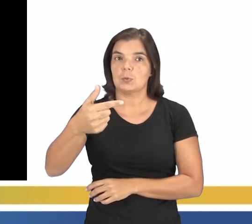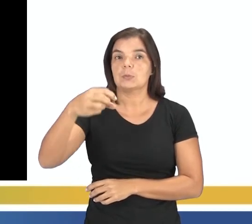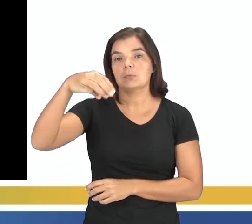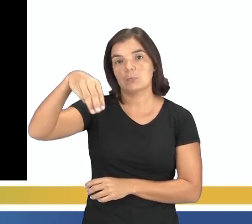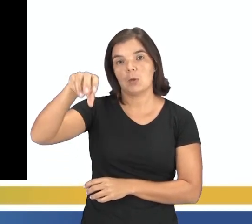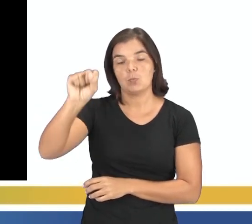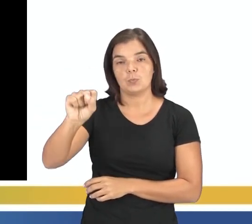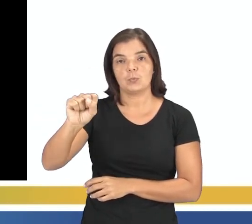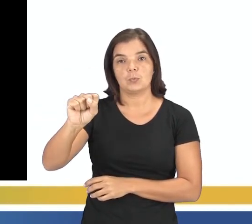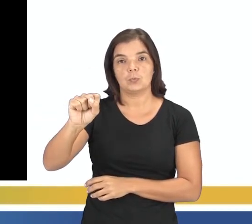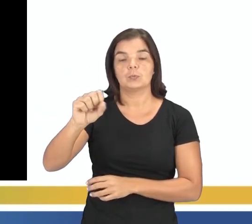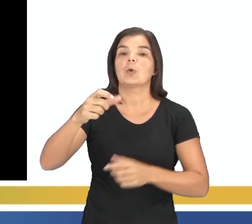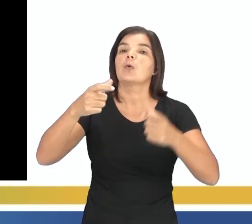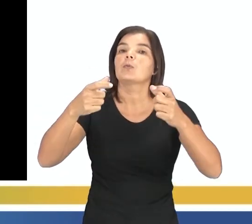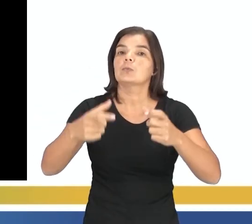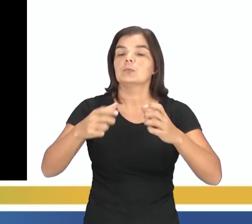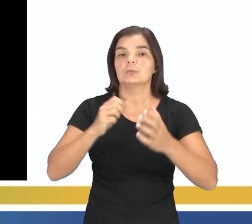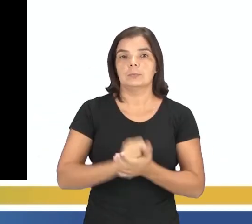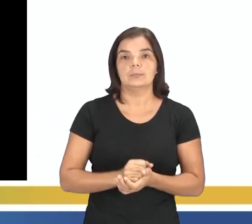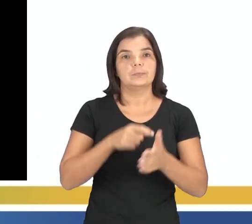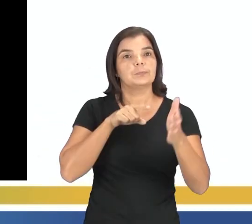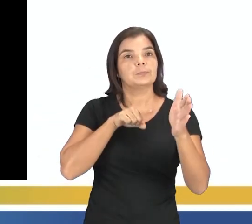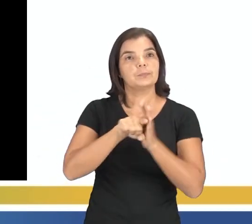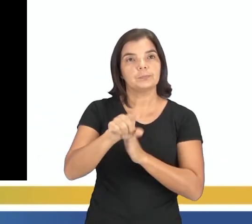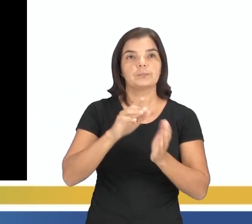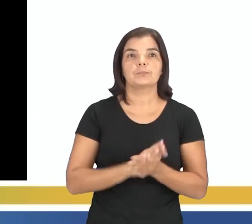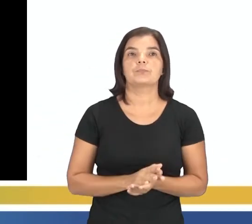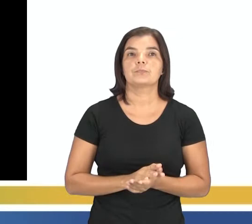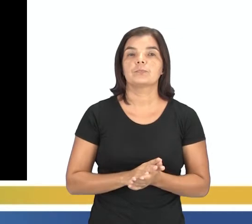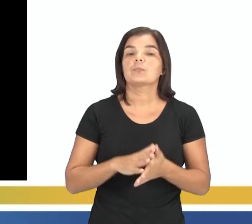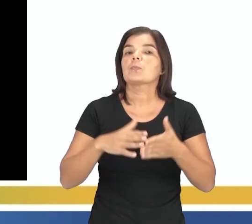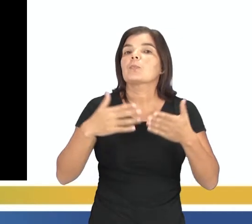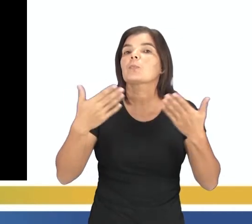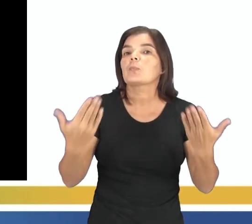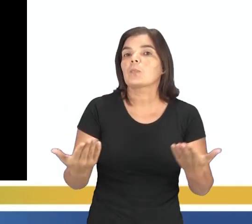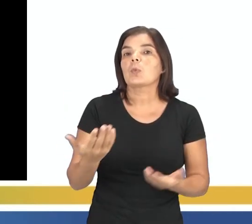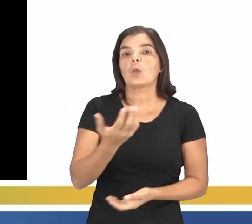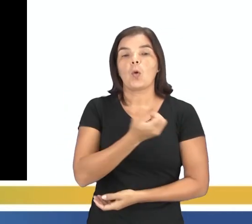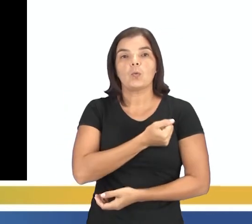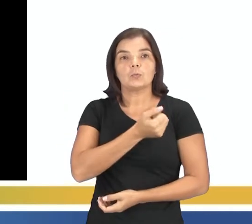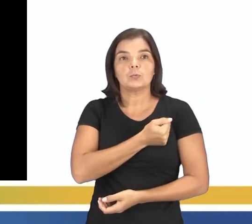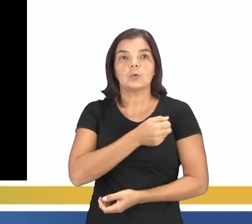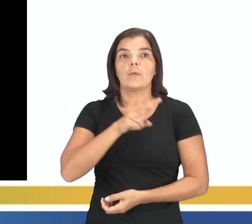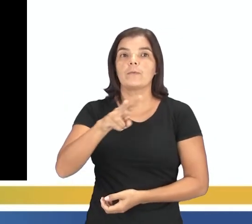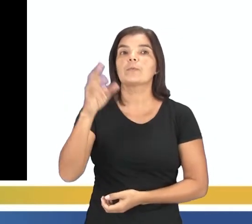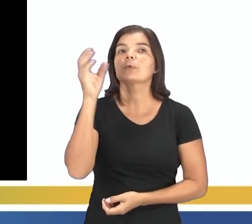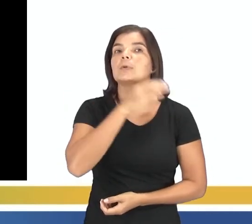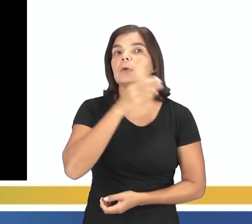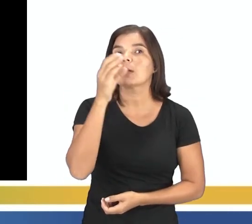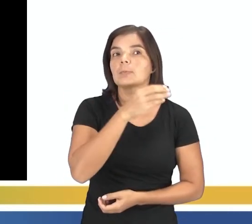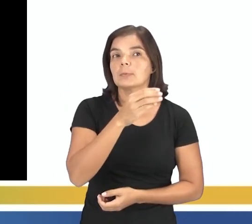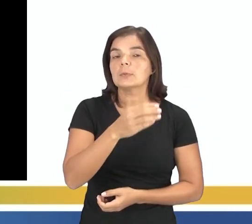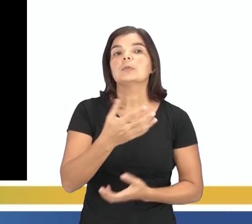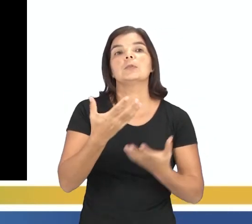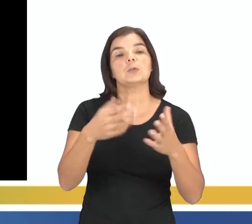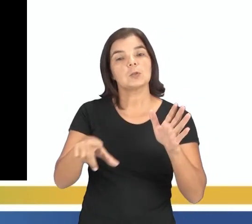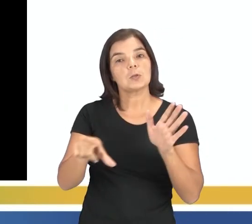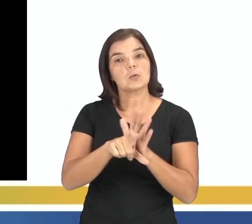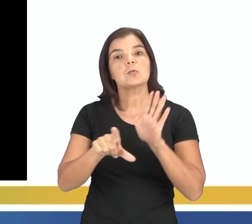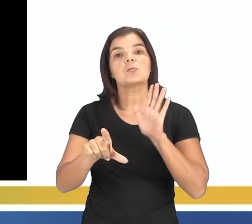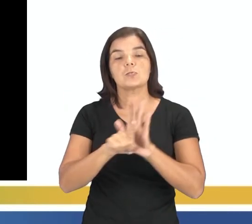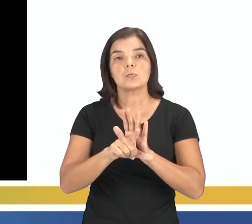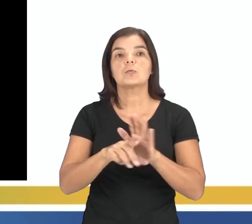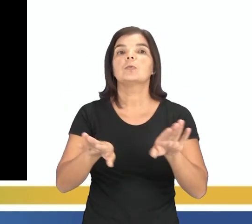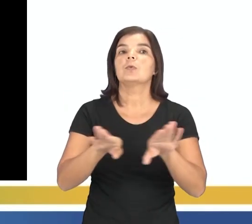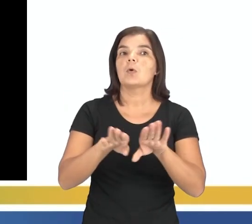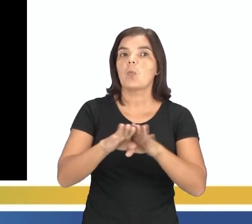segundo em relação à estação. Pergunta: qual é o valor da velocidade escalar adquirida pelo astronauta